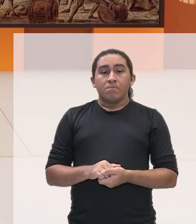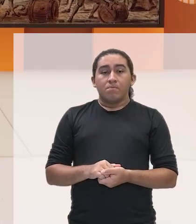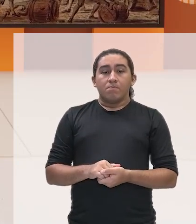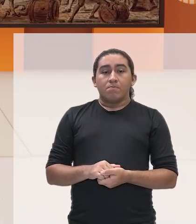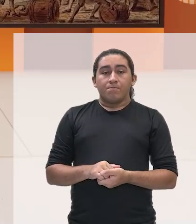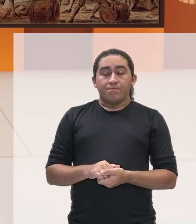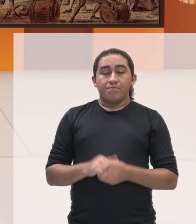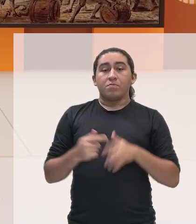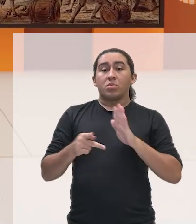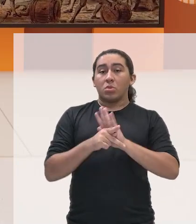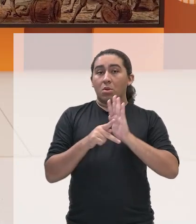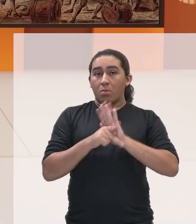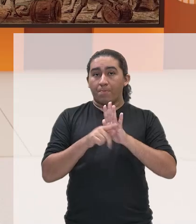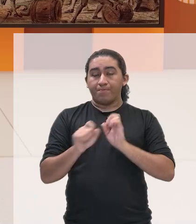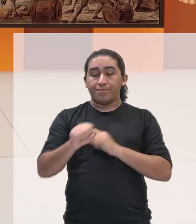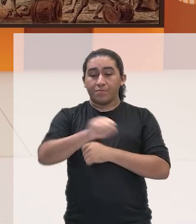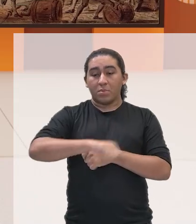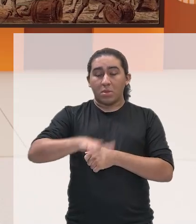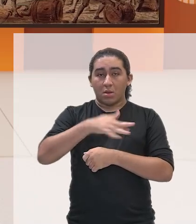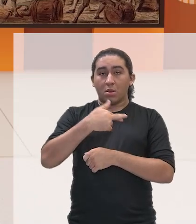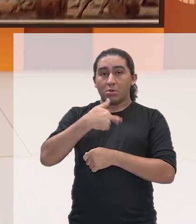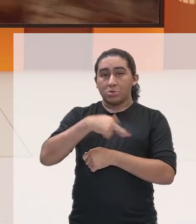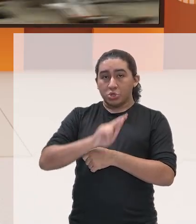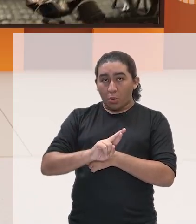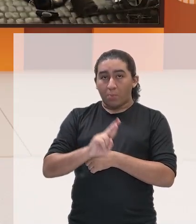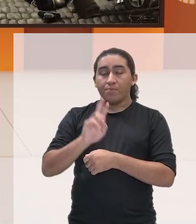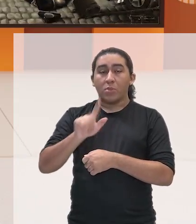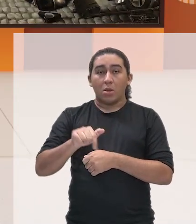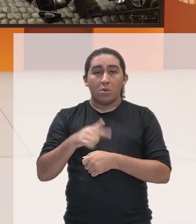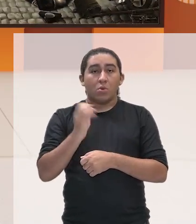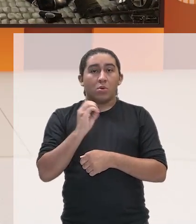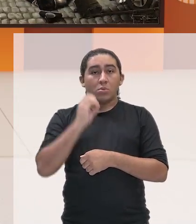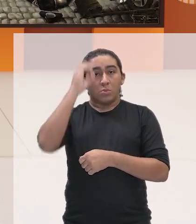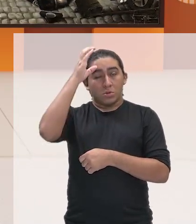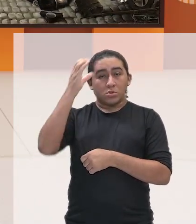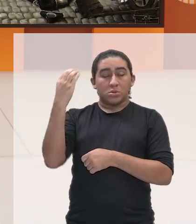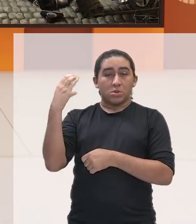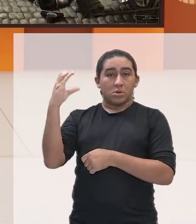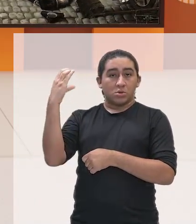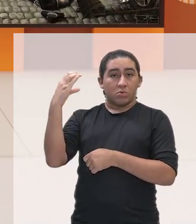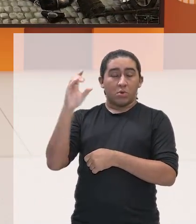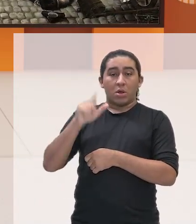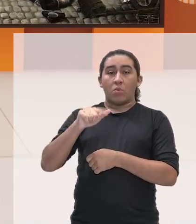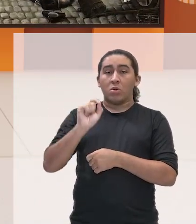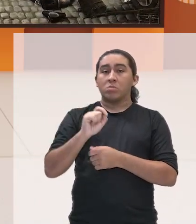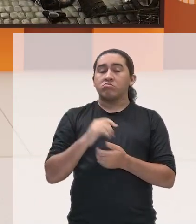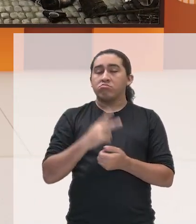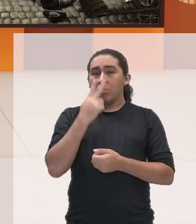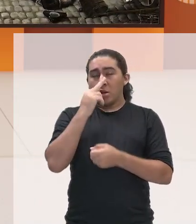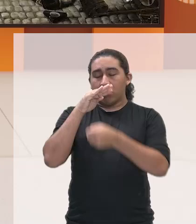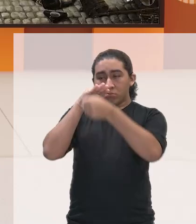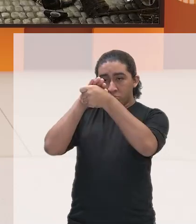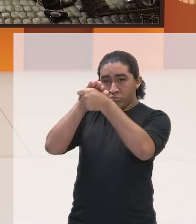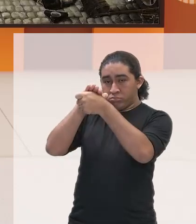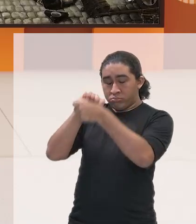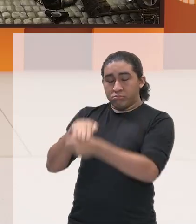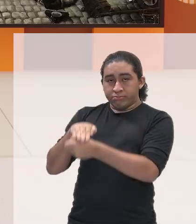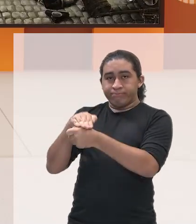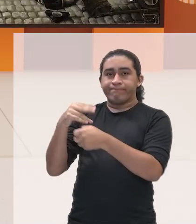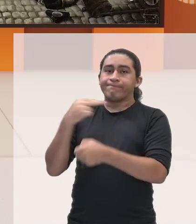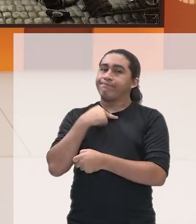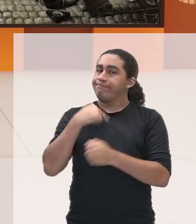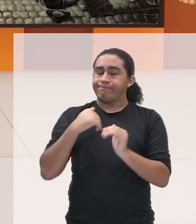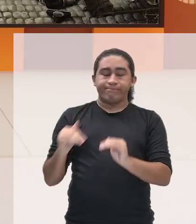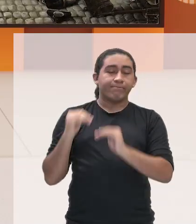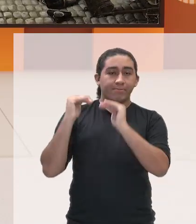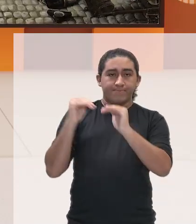da religião. Então, o conhecimento científico era rechaçado, não podia